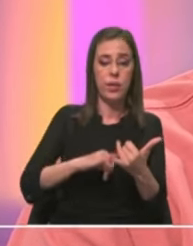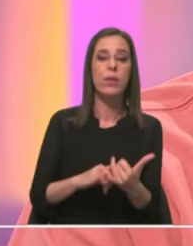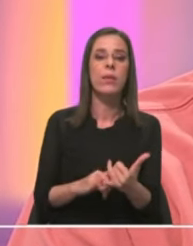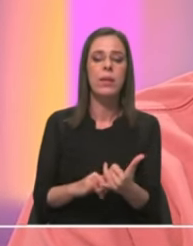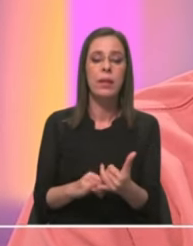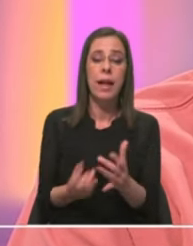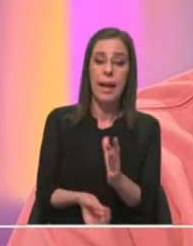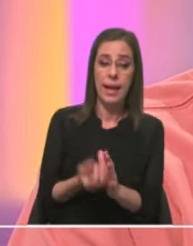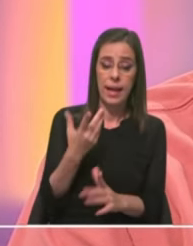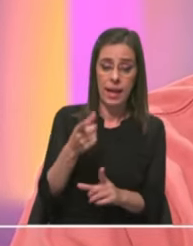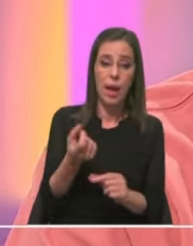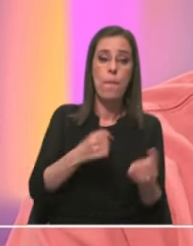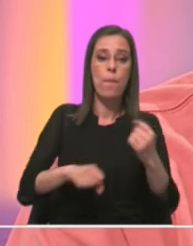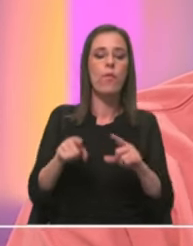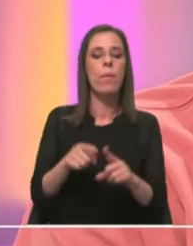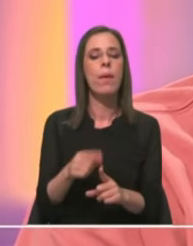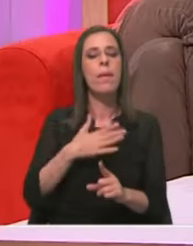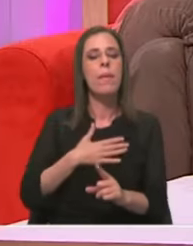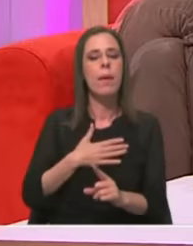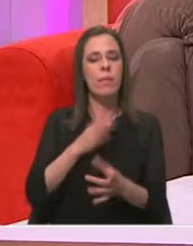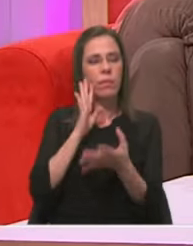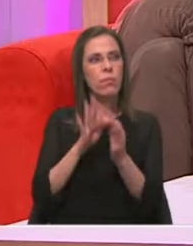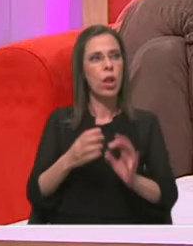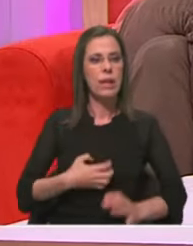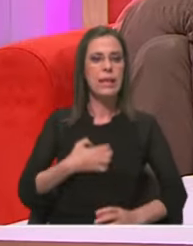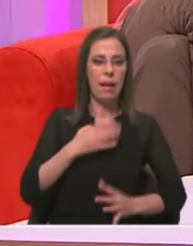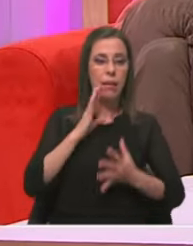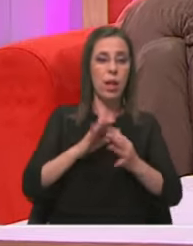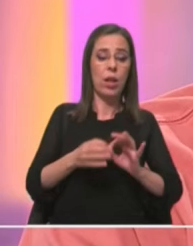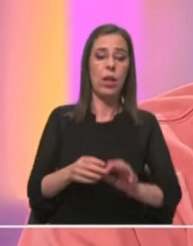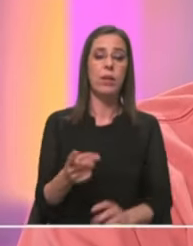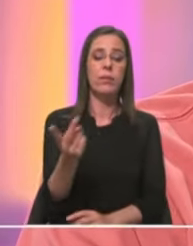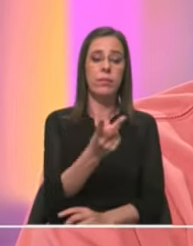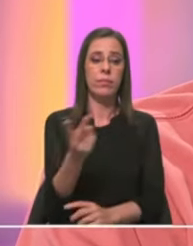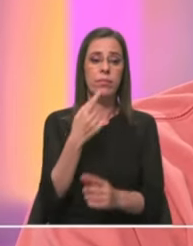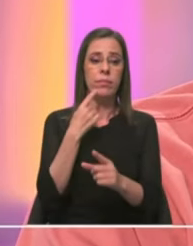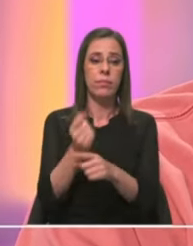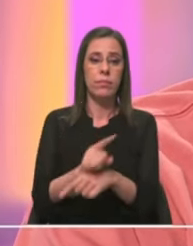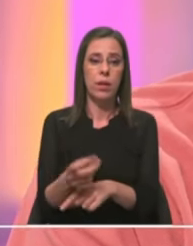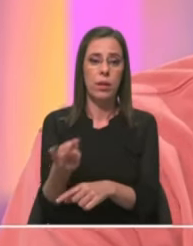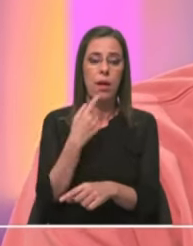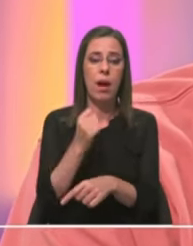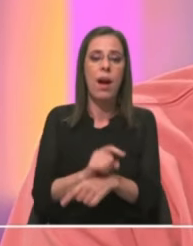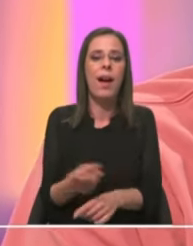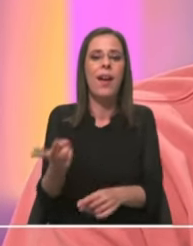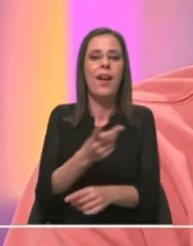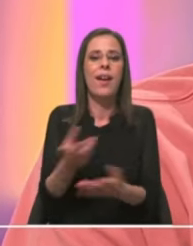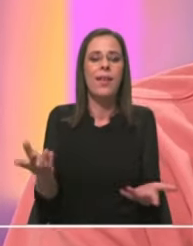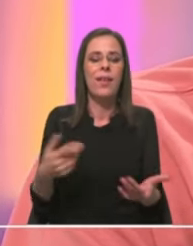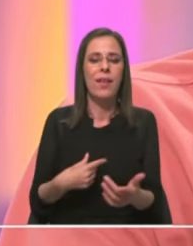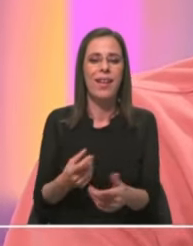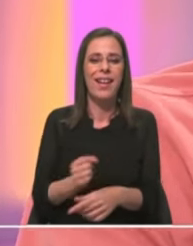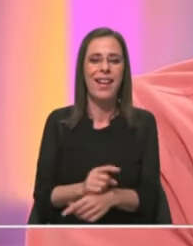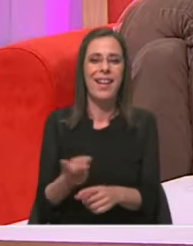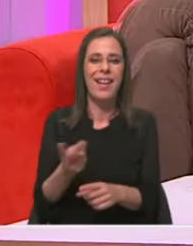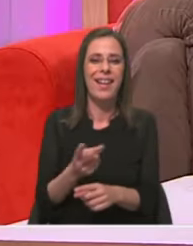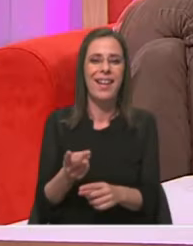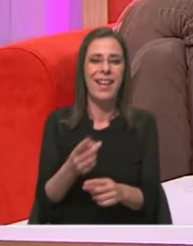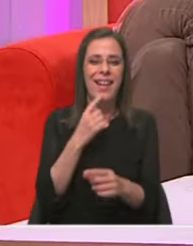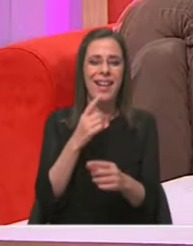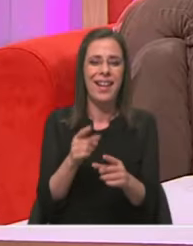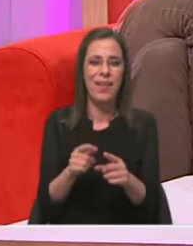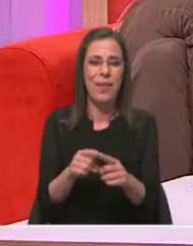de estar a criar este movimento para mim fez muito fez muito sentido entenderam slog não Ah sim Sim ficamos